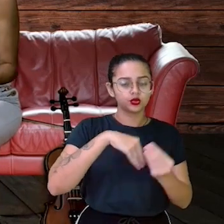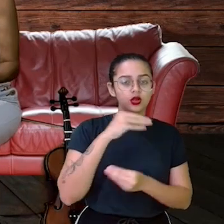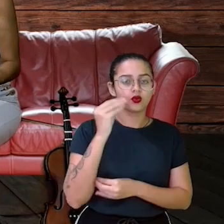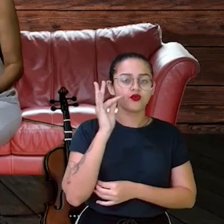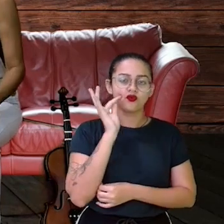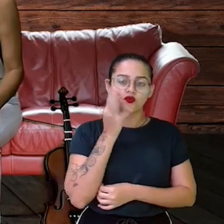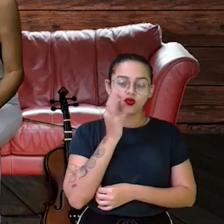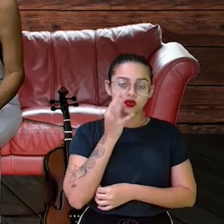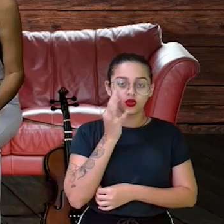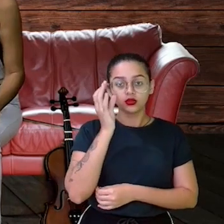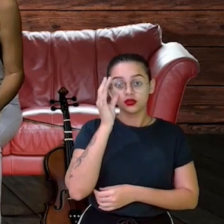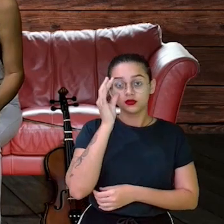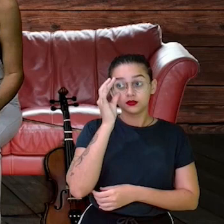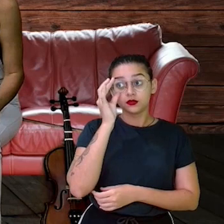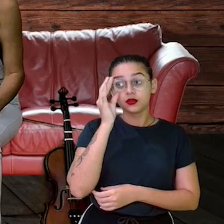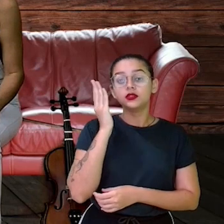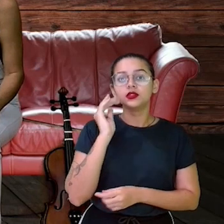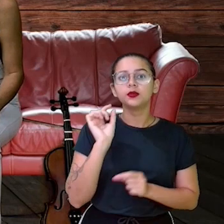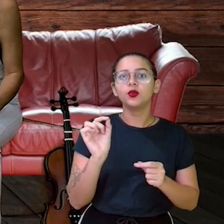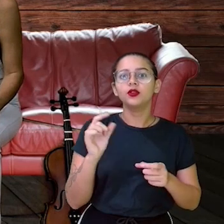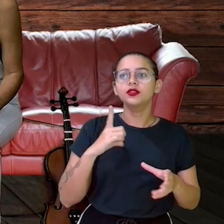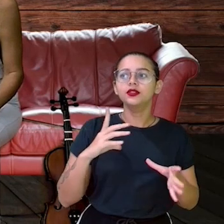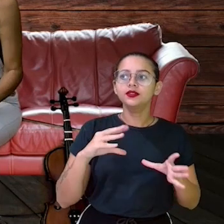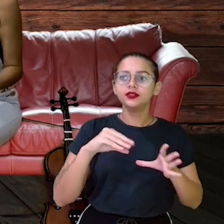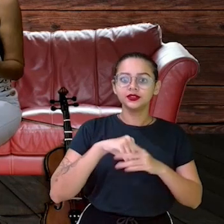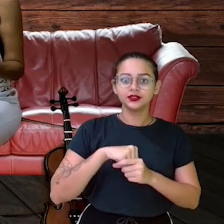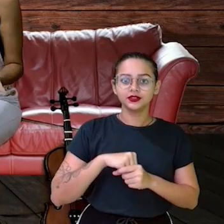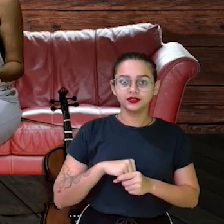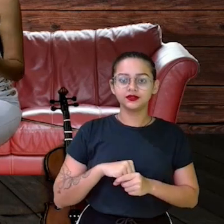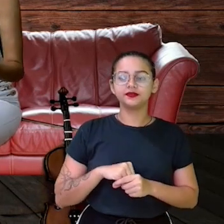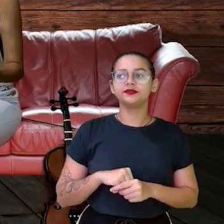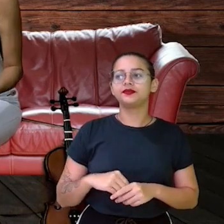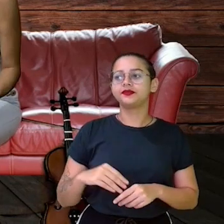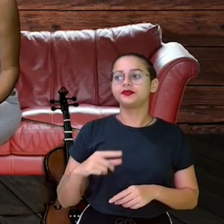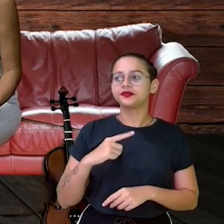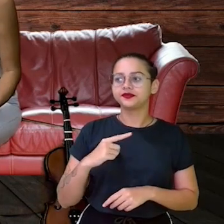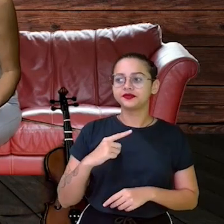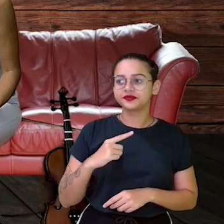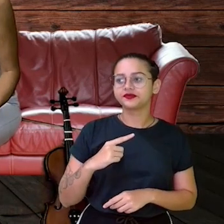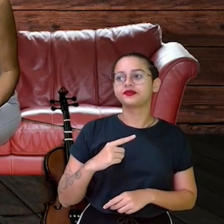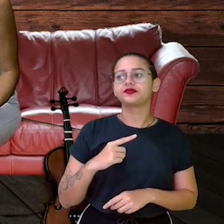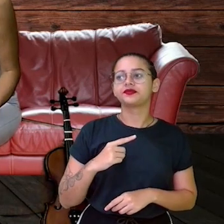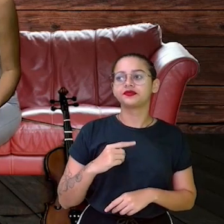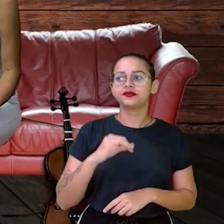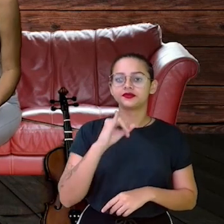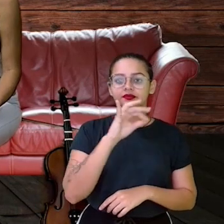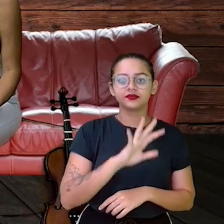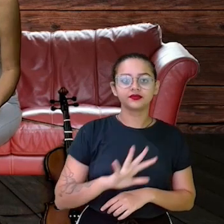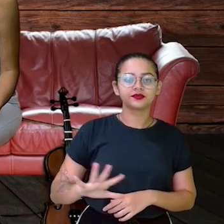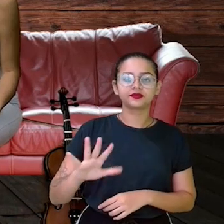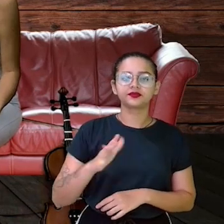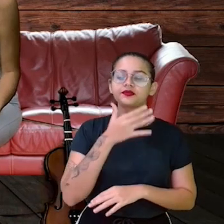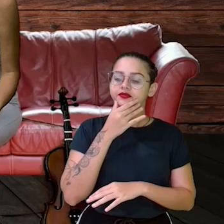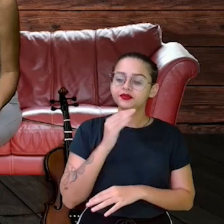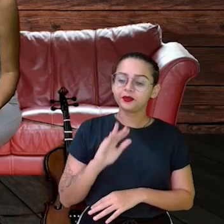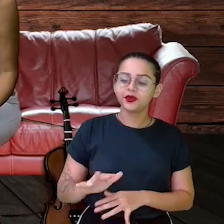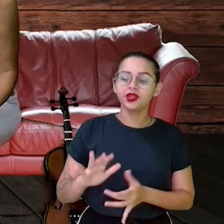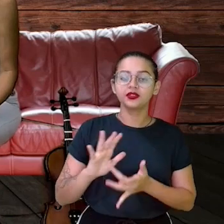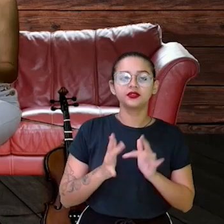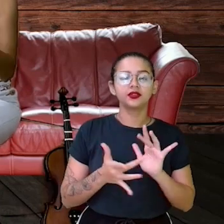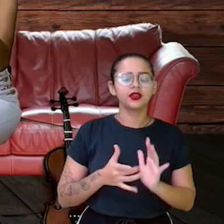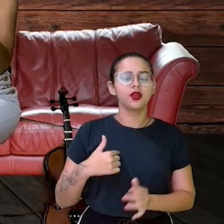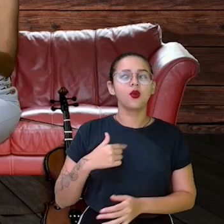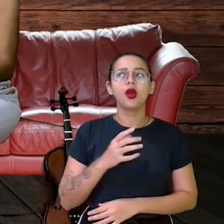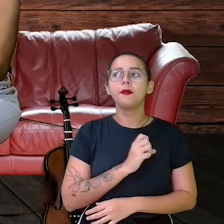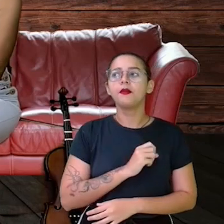cristalizadas. Sabe o que é que tem dentro desse pão? Tem a figura do menino Jesus. Olha, eu adorei conhecer sobre o